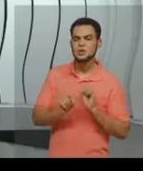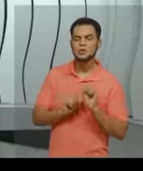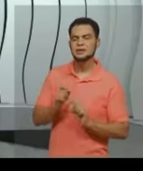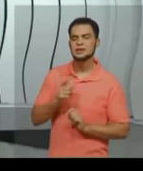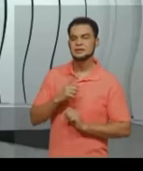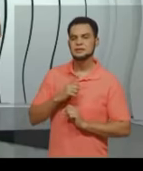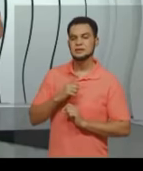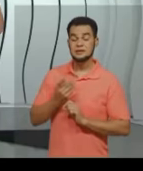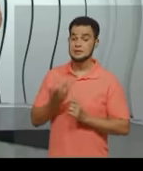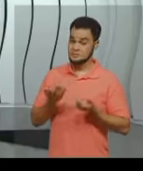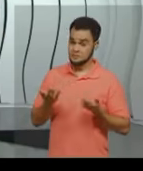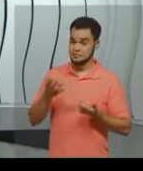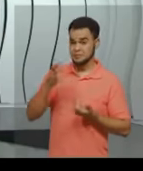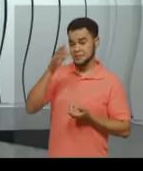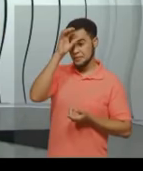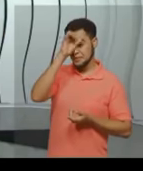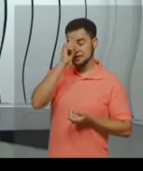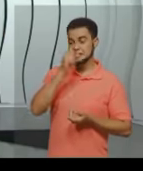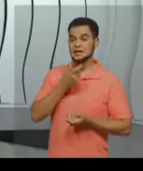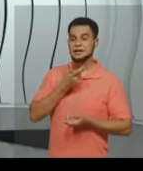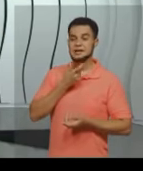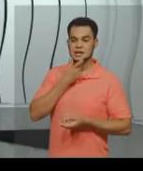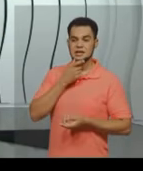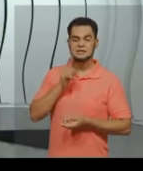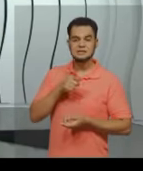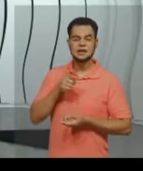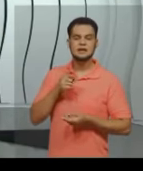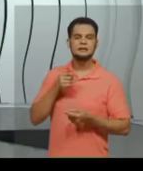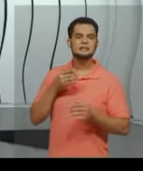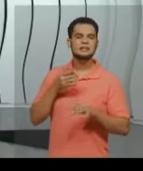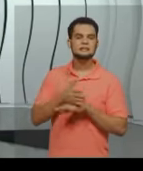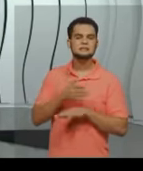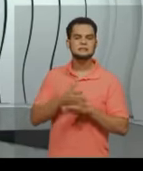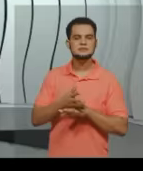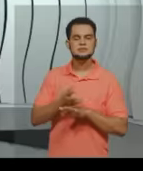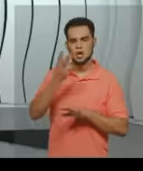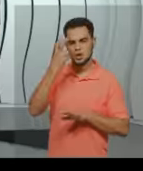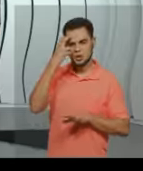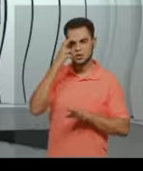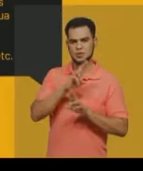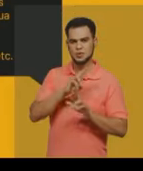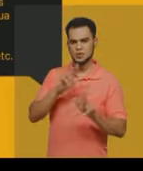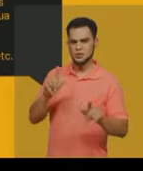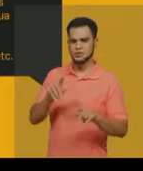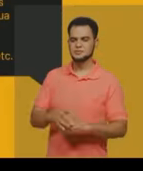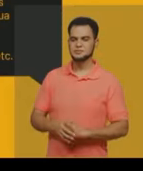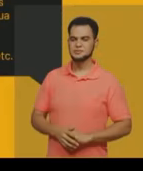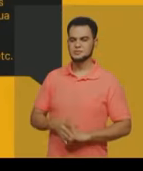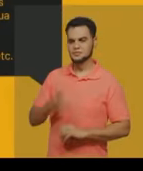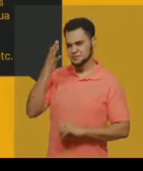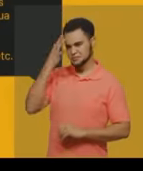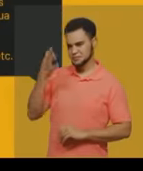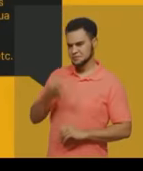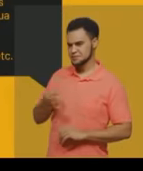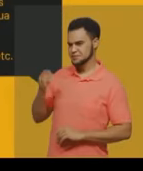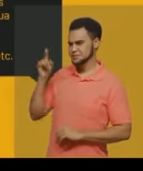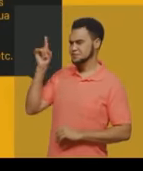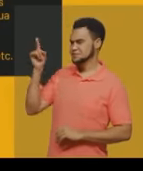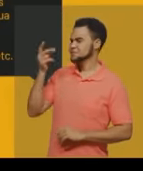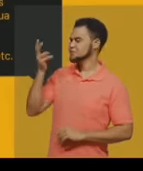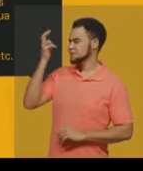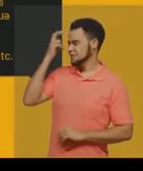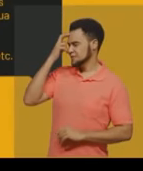inglês. Então, aprender o inglês é ter acesso a essa outra cultura. Compreender e valorizar manifestações culturais e artísticas